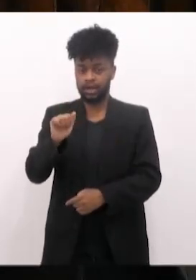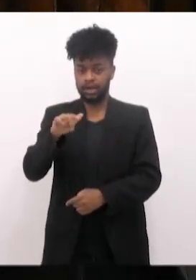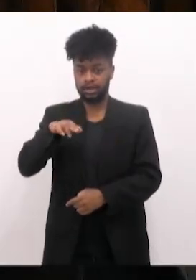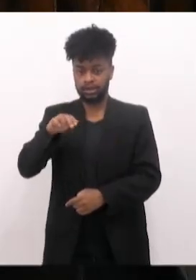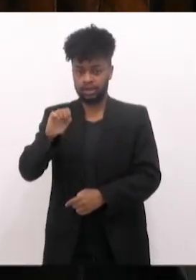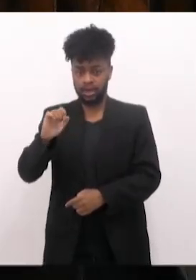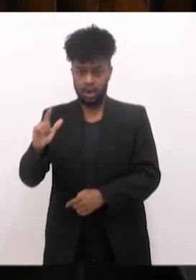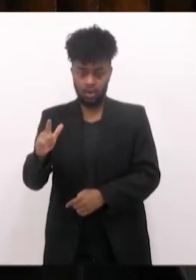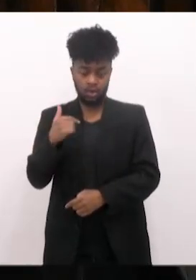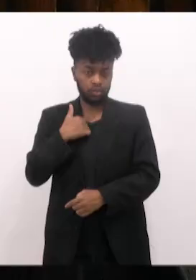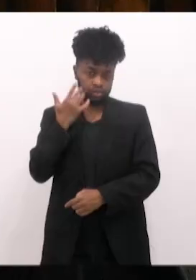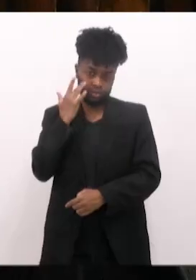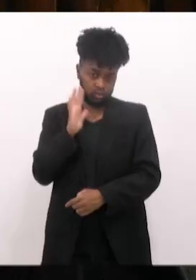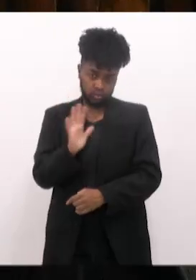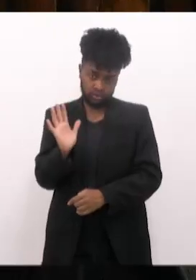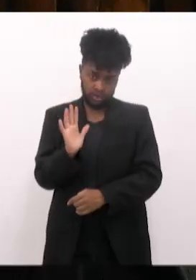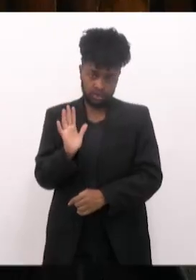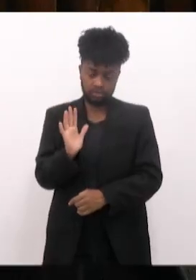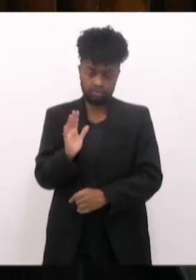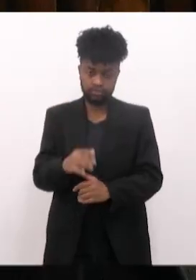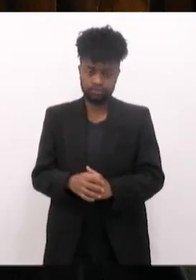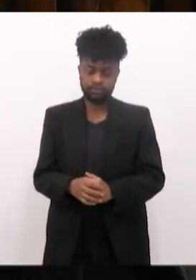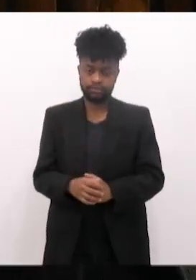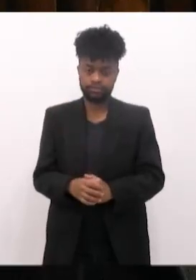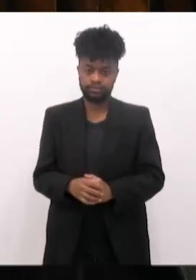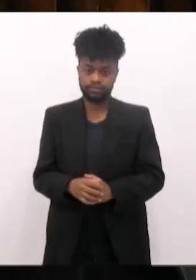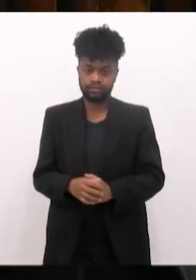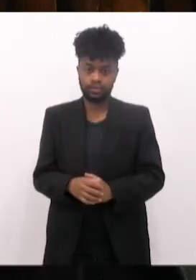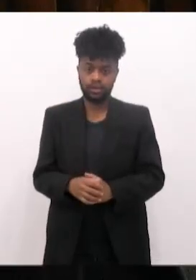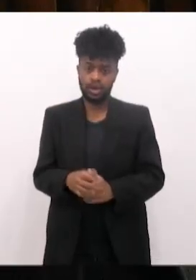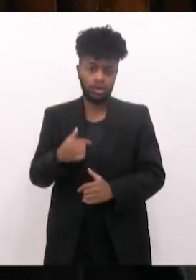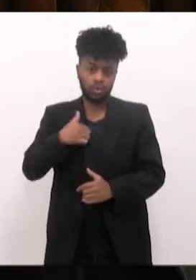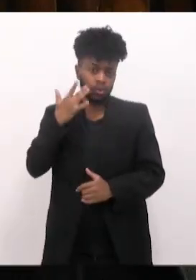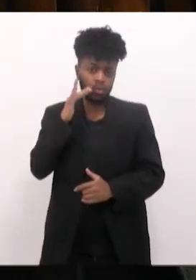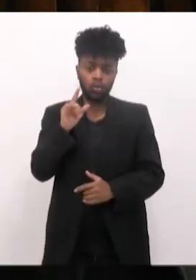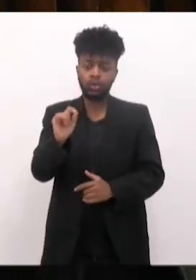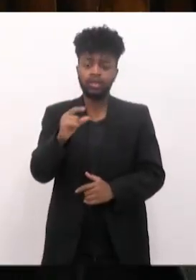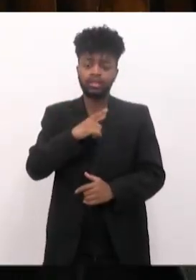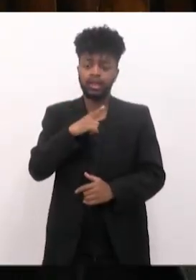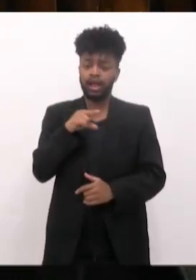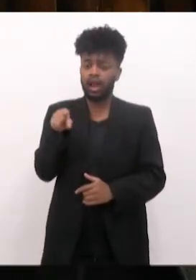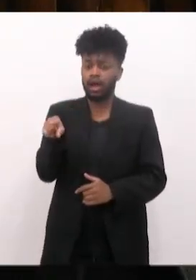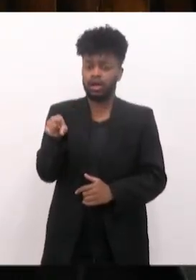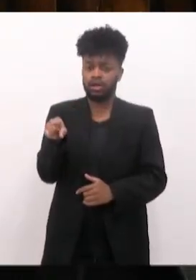não sei, presidente, Marquinho, o que tem no Pantanal